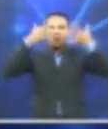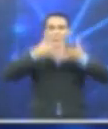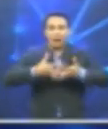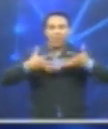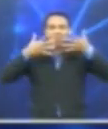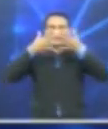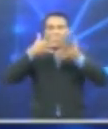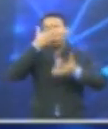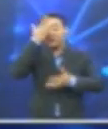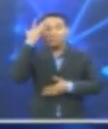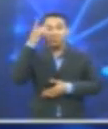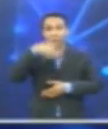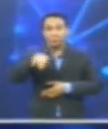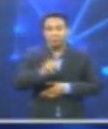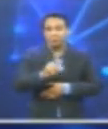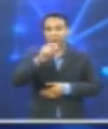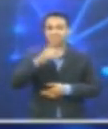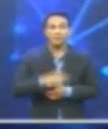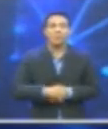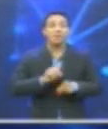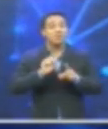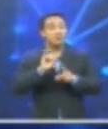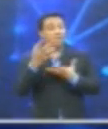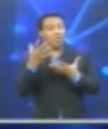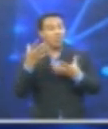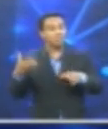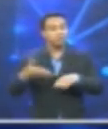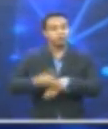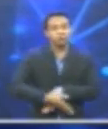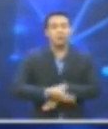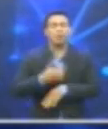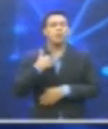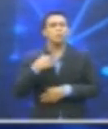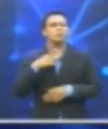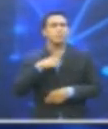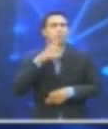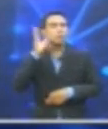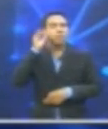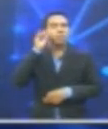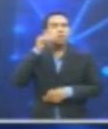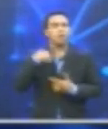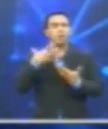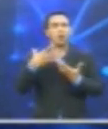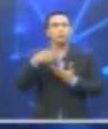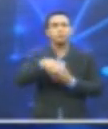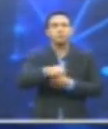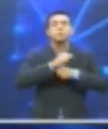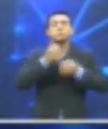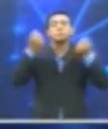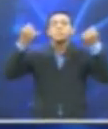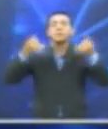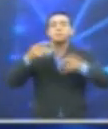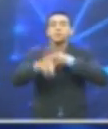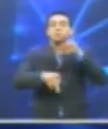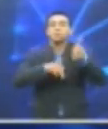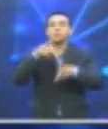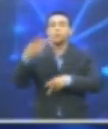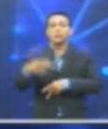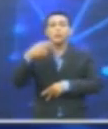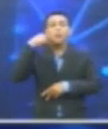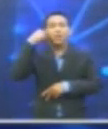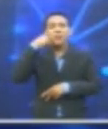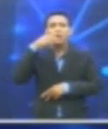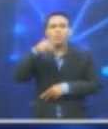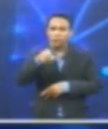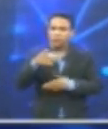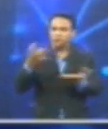povo. Então, já que ele quer entrar nesse viés político, eu também tenho curiosidades que ele explique para o povo de Natal, porque ele elegeu